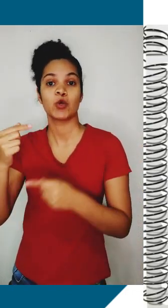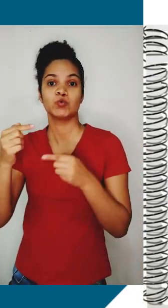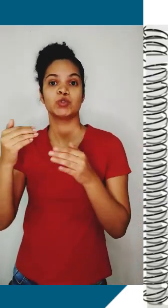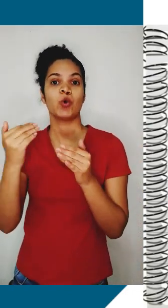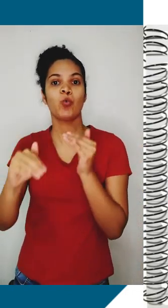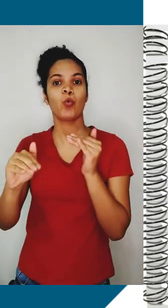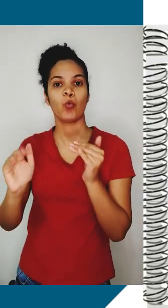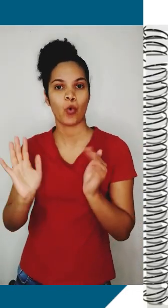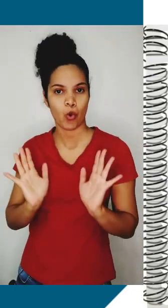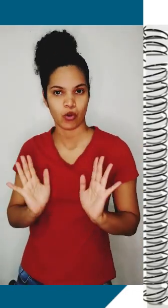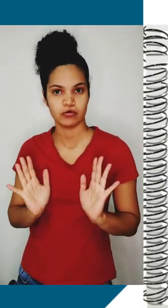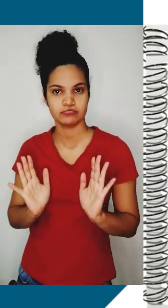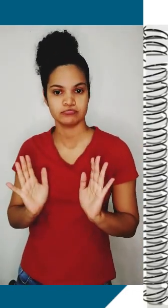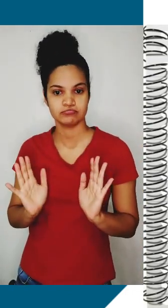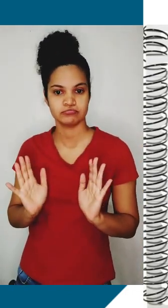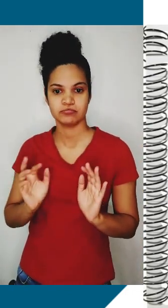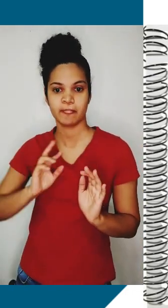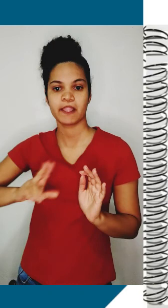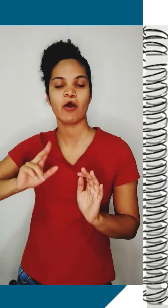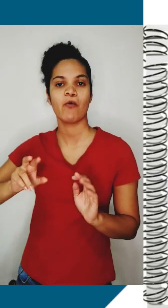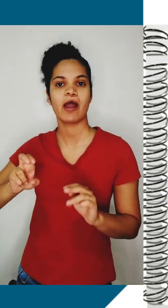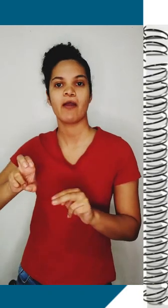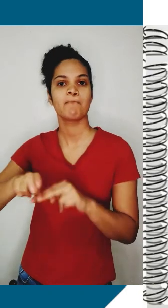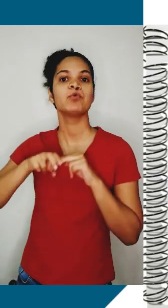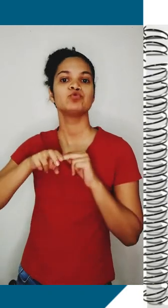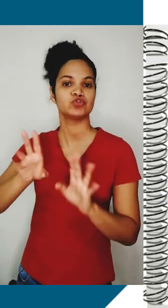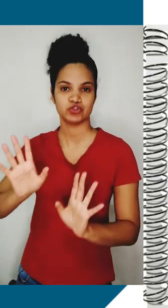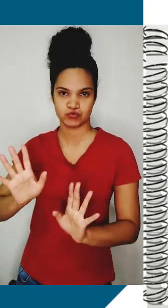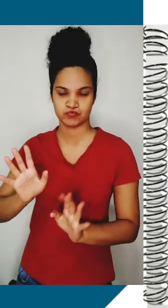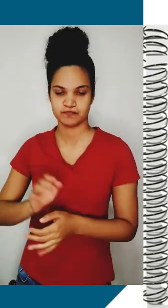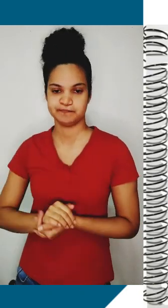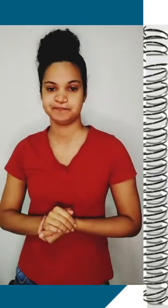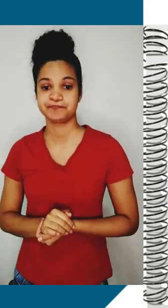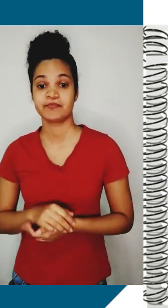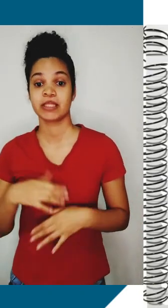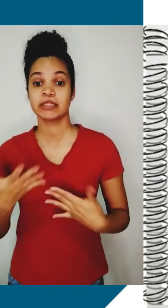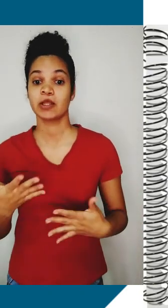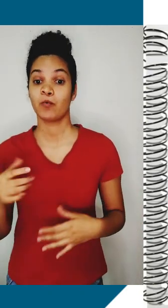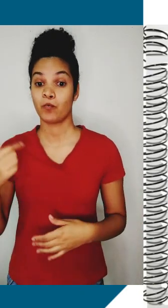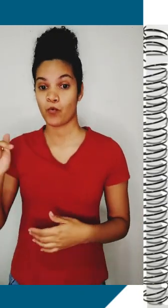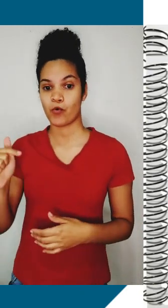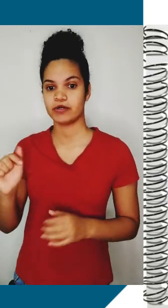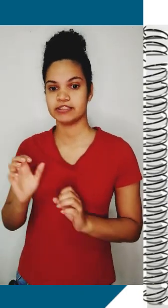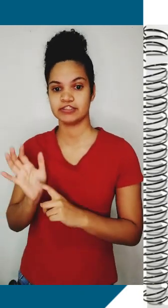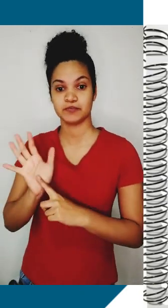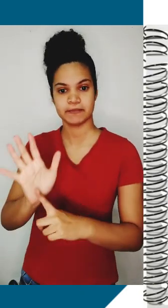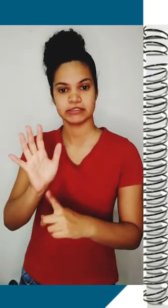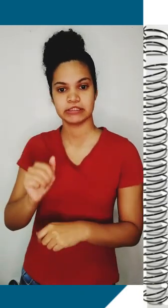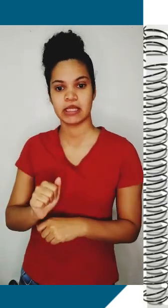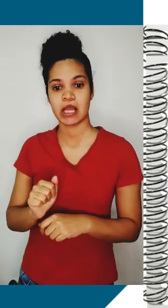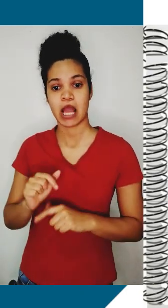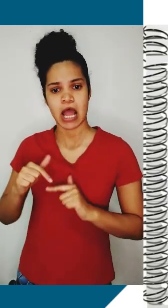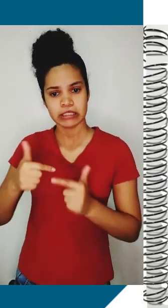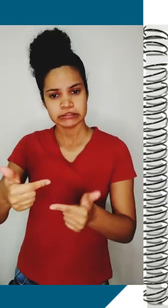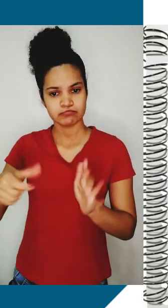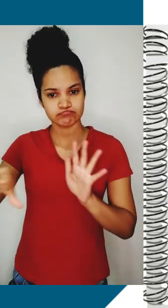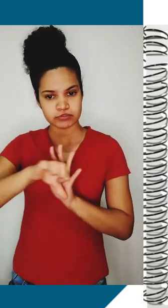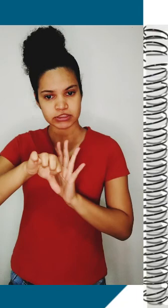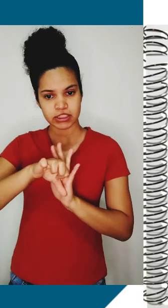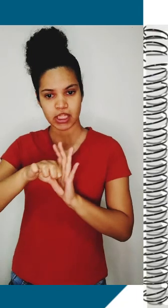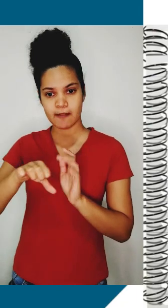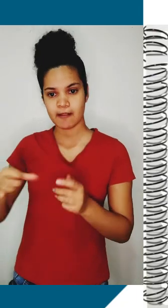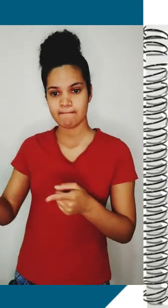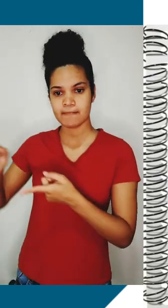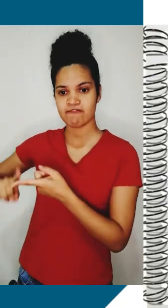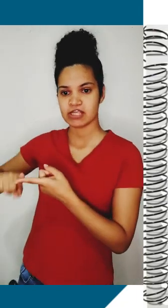não concordo, acho que não é justificável. Para a tese explícita, praticar um crime como resposta a outro deturpa a